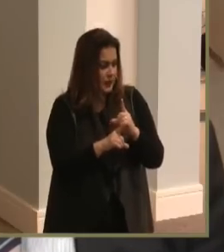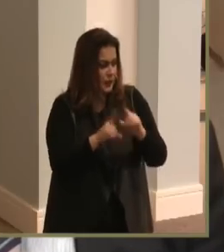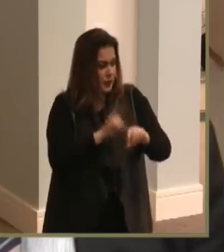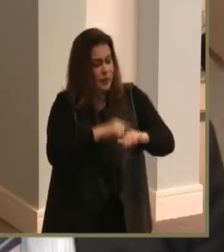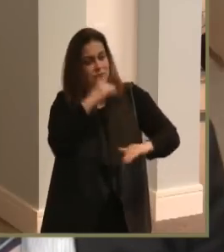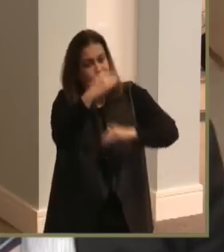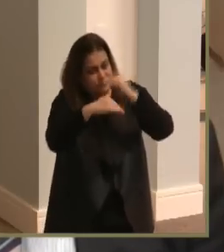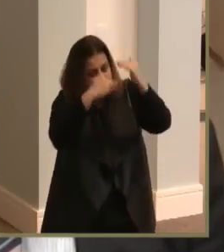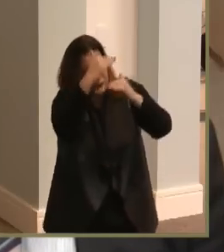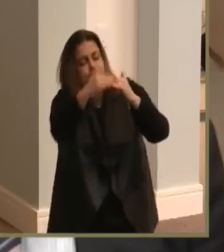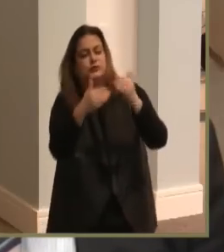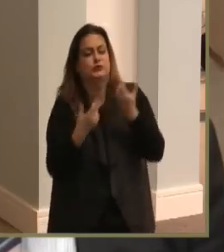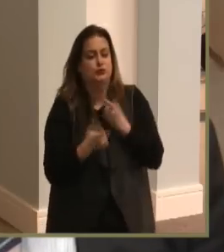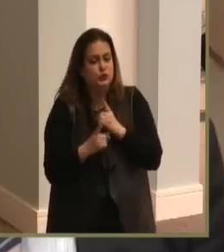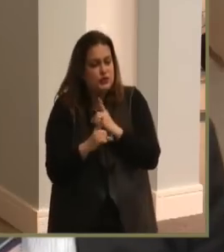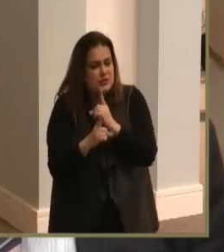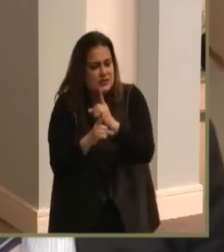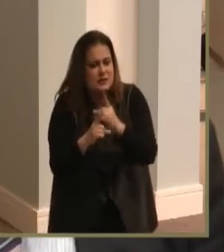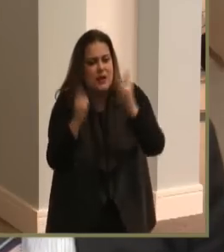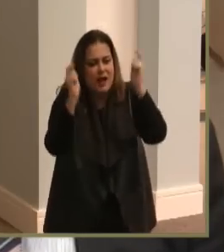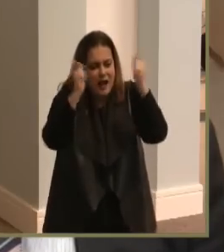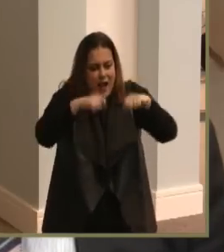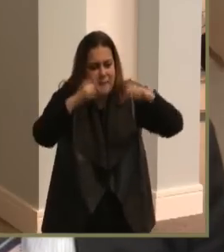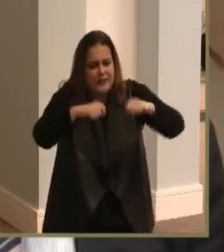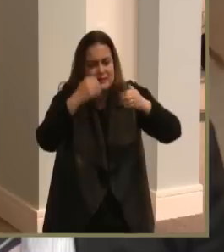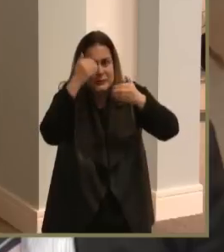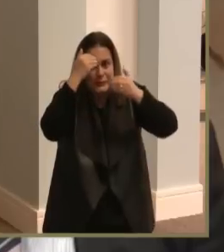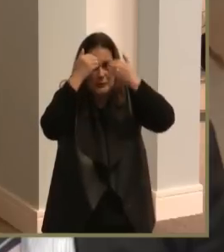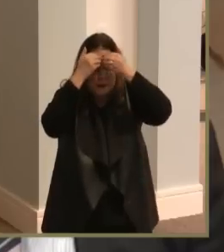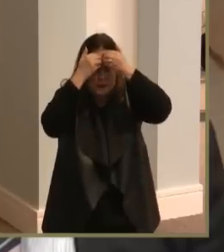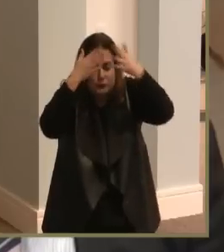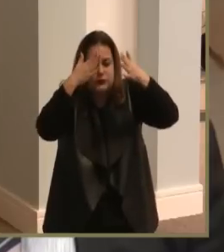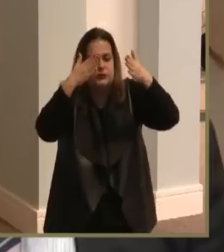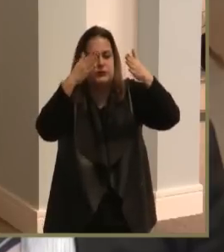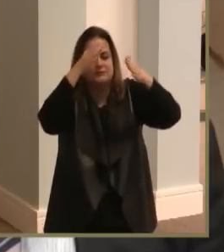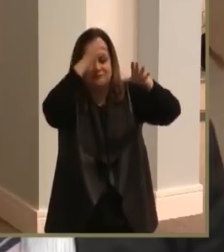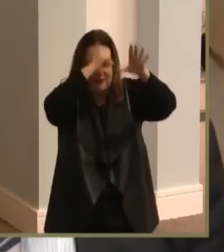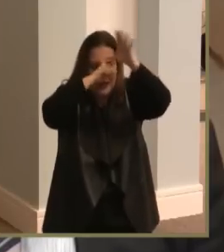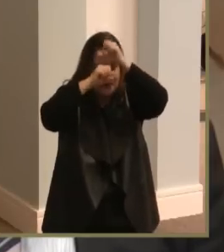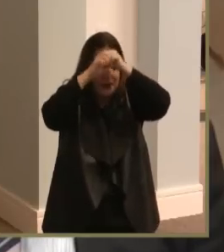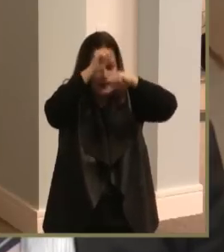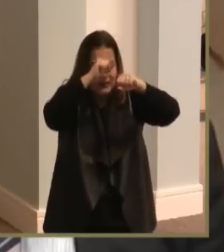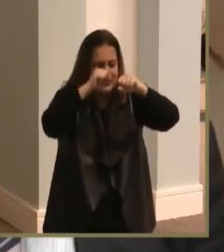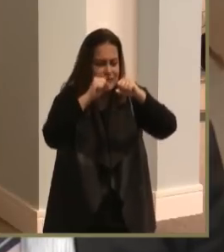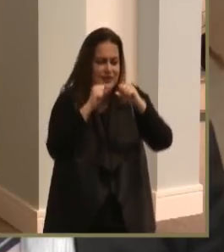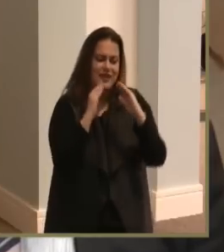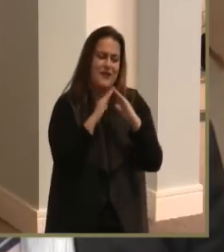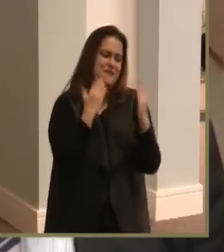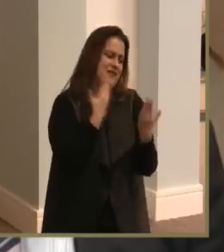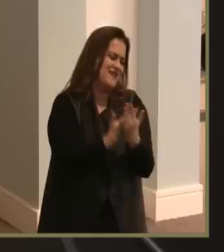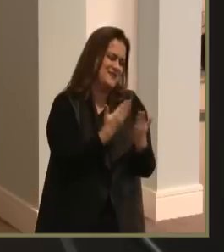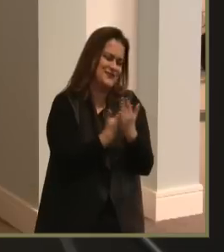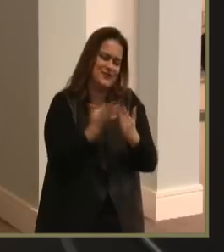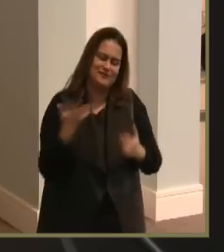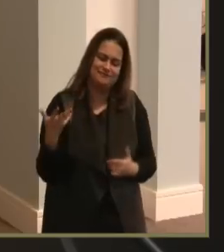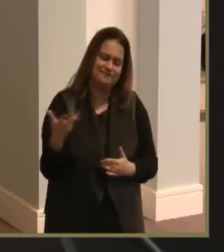prosperidade espiritual dos discípulos que estão sendo capacitados espiritualmente. E que escola fantástica!